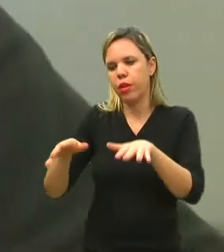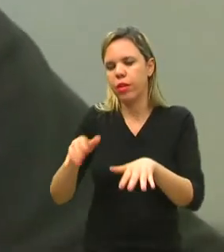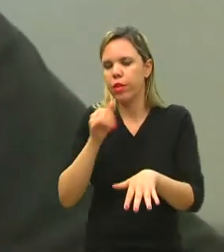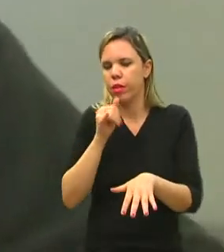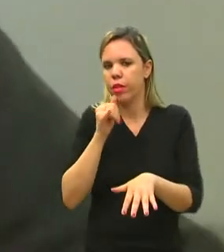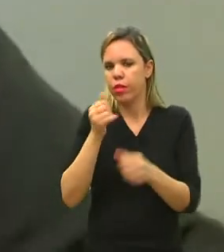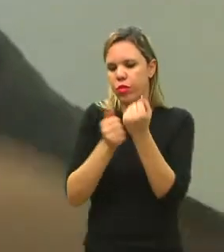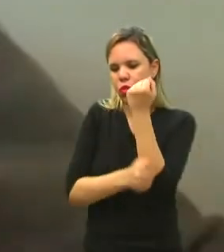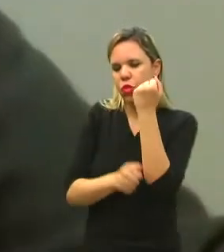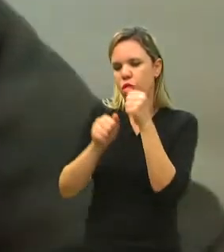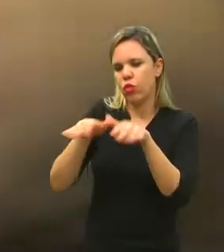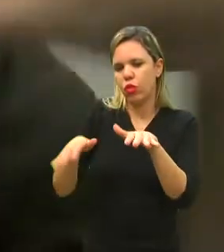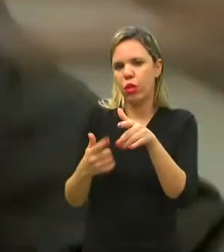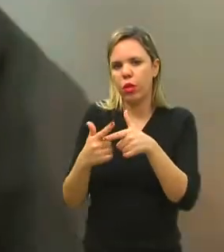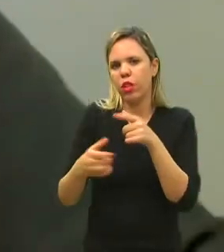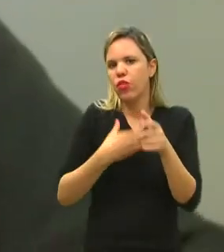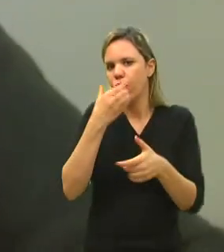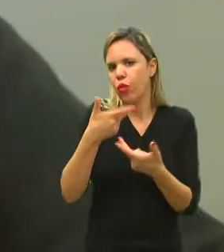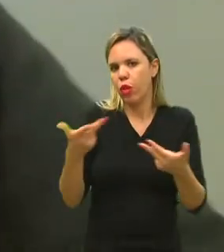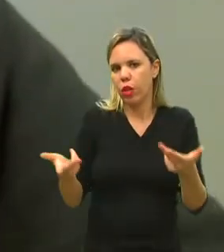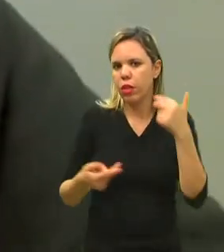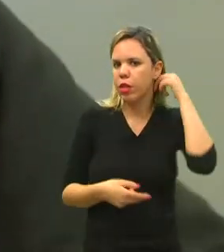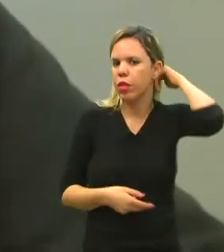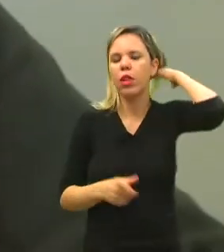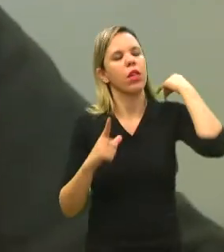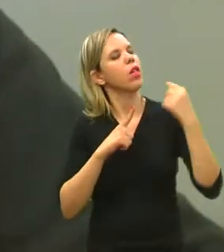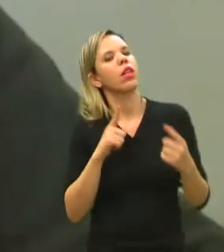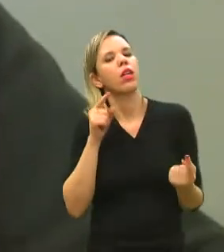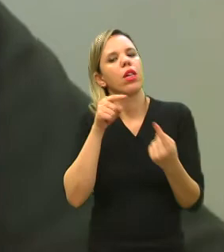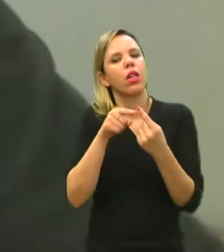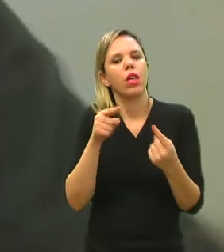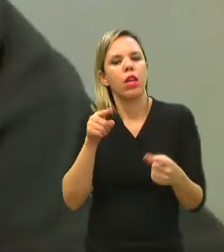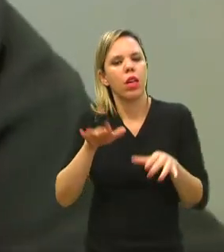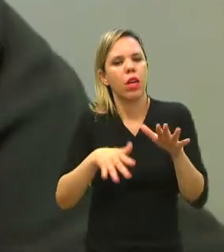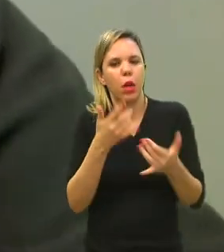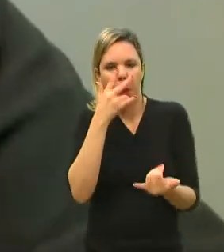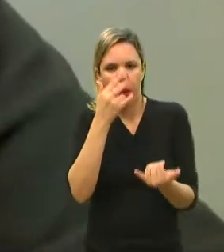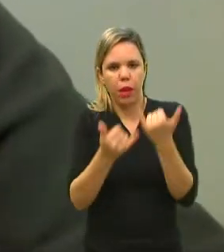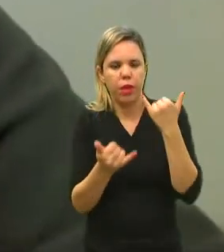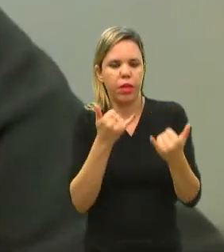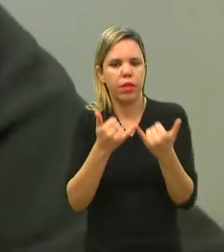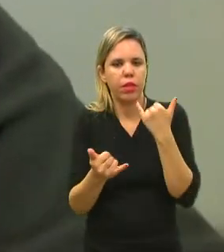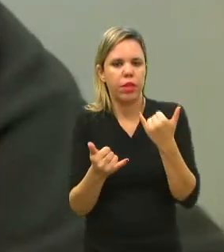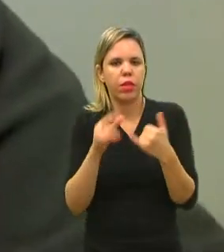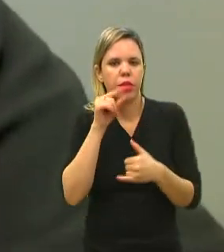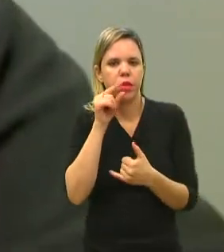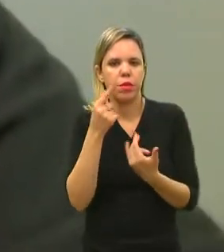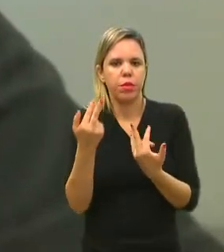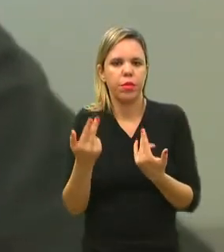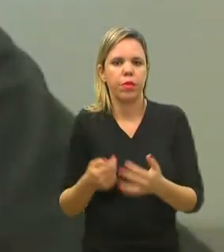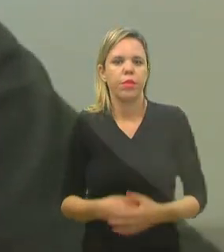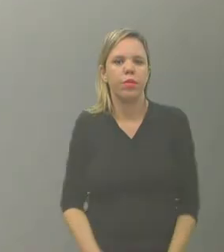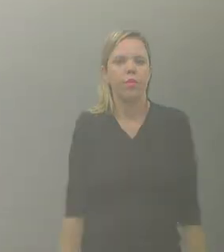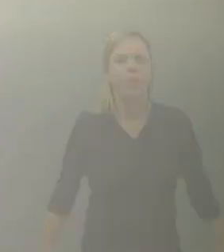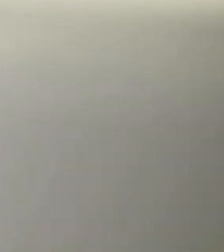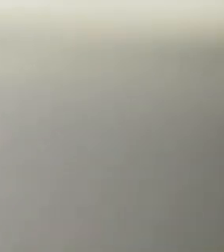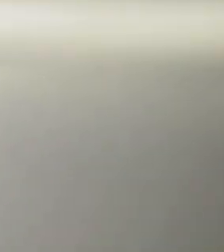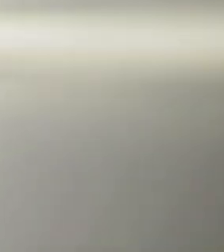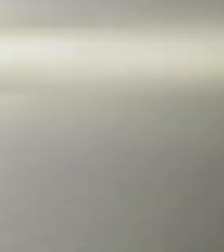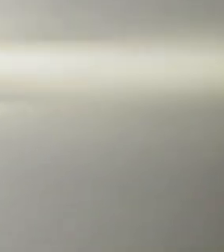acaba fecundando e gerando frutos. Então, eles têm um papel muito parecido com o papel das aves.